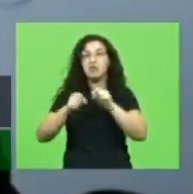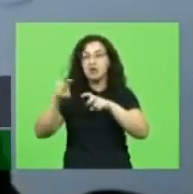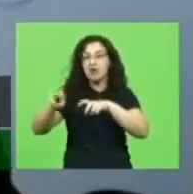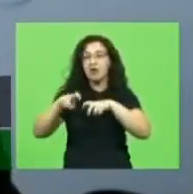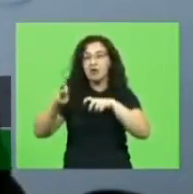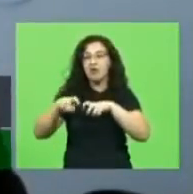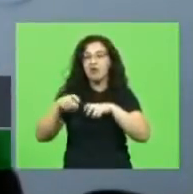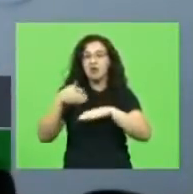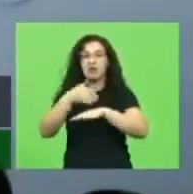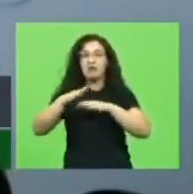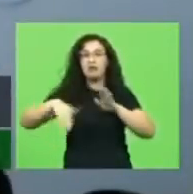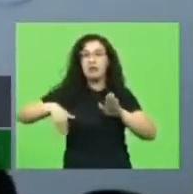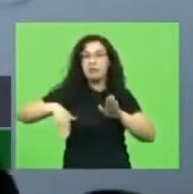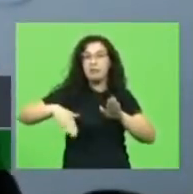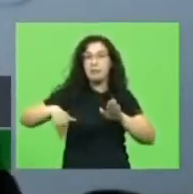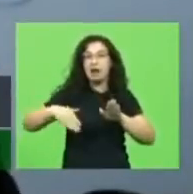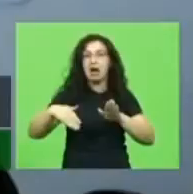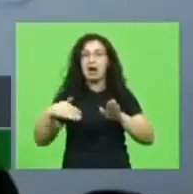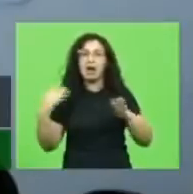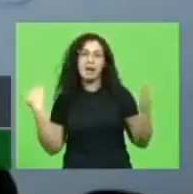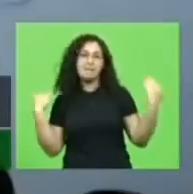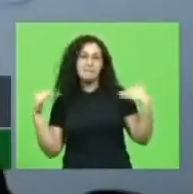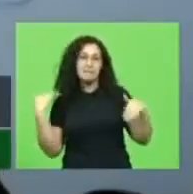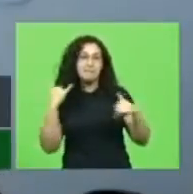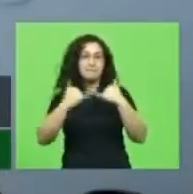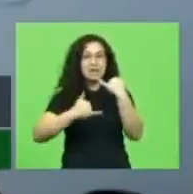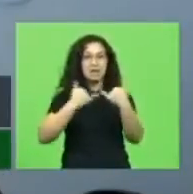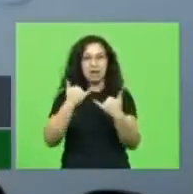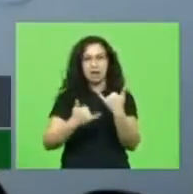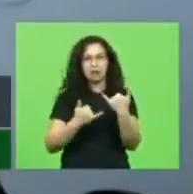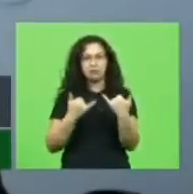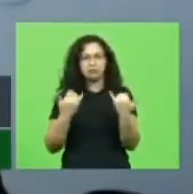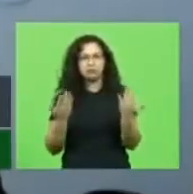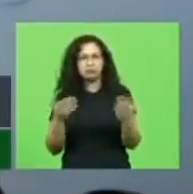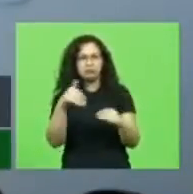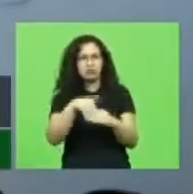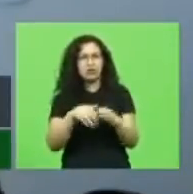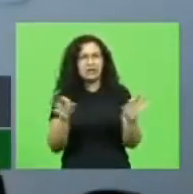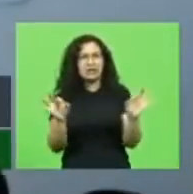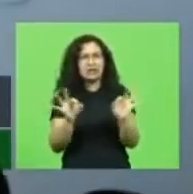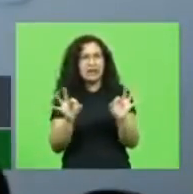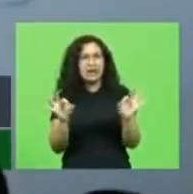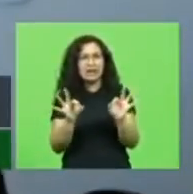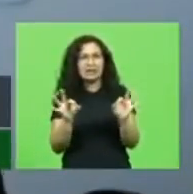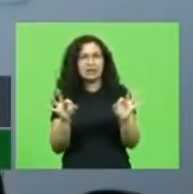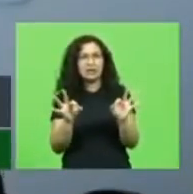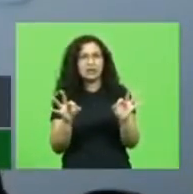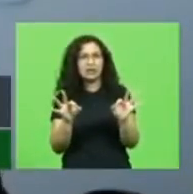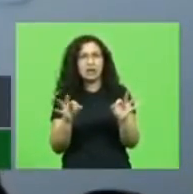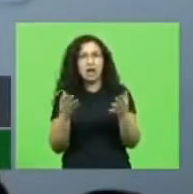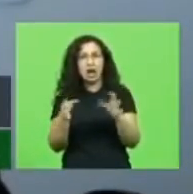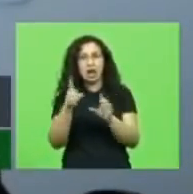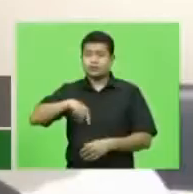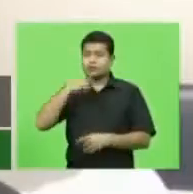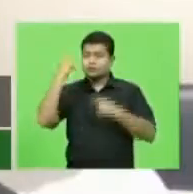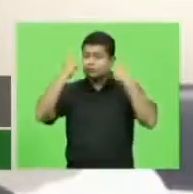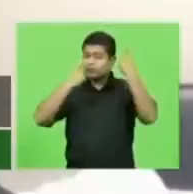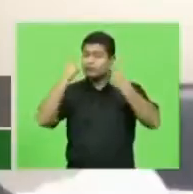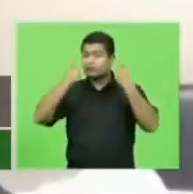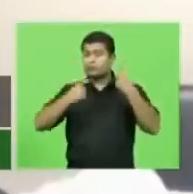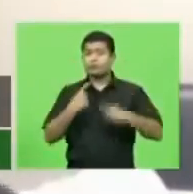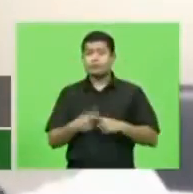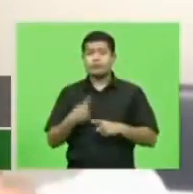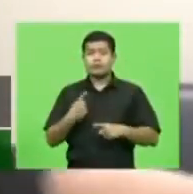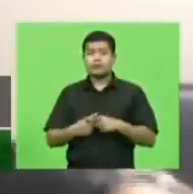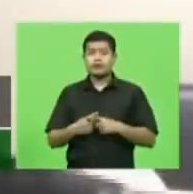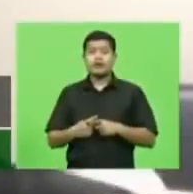para a praia, a pessoa estava se divertindo e não exerceu um direito conquistado a ferro e fogo. A